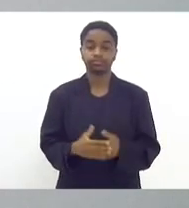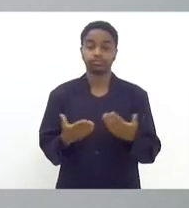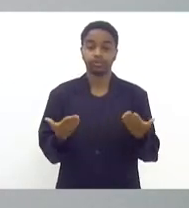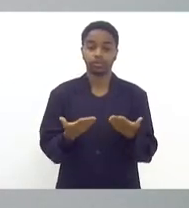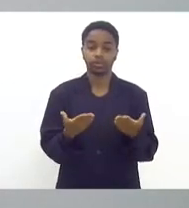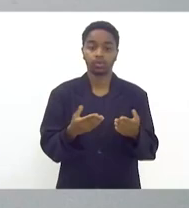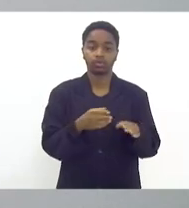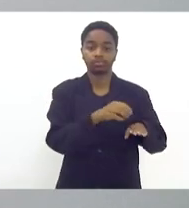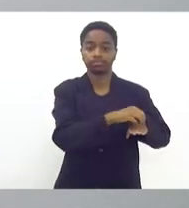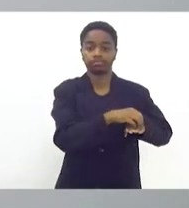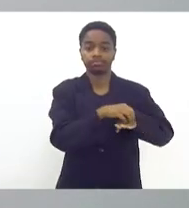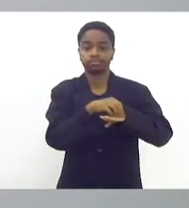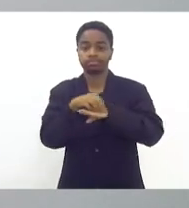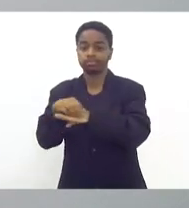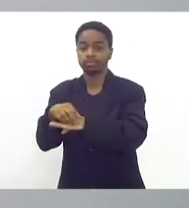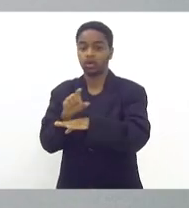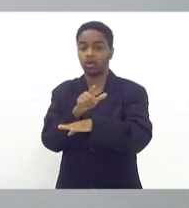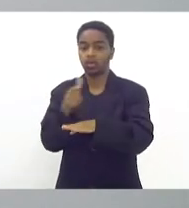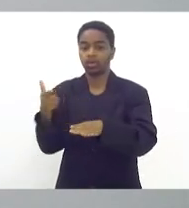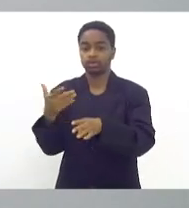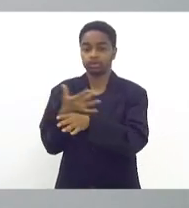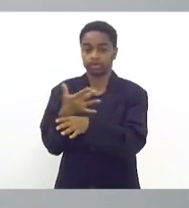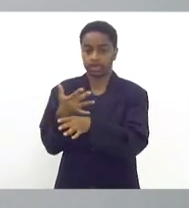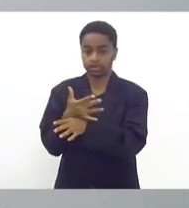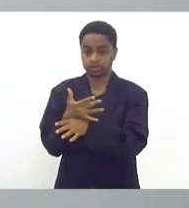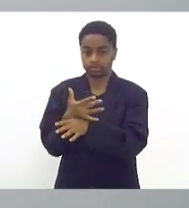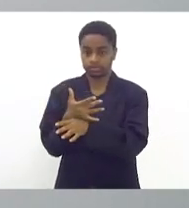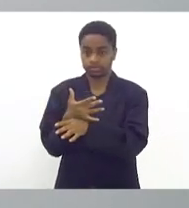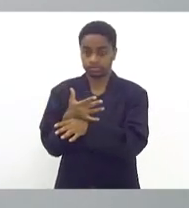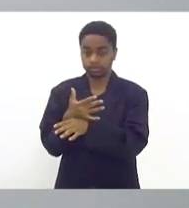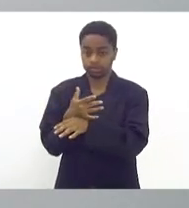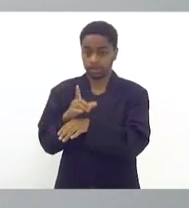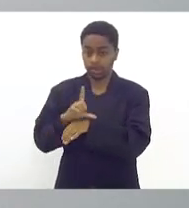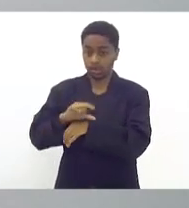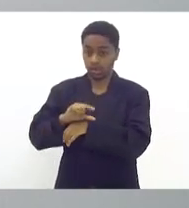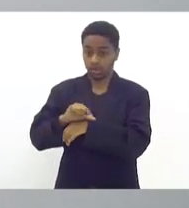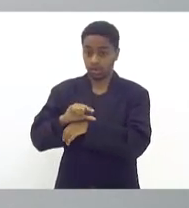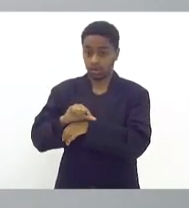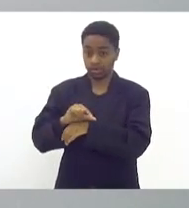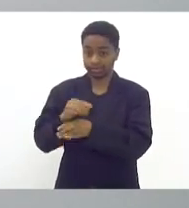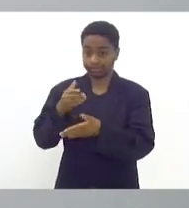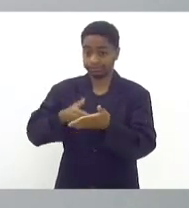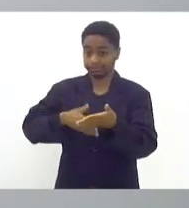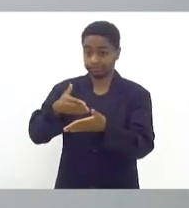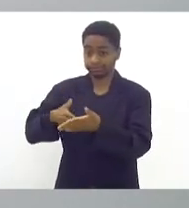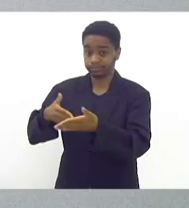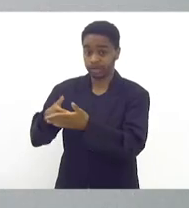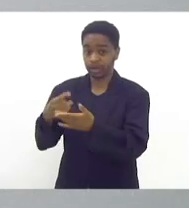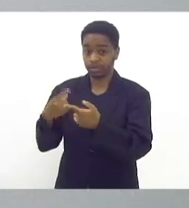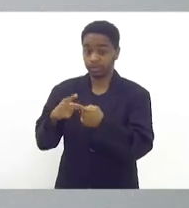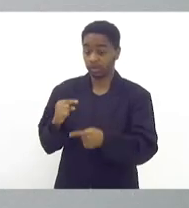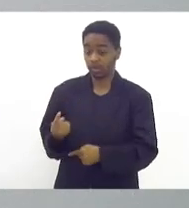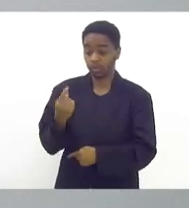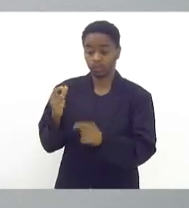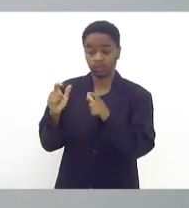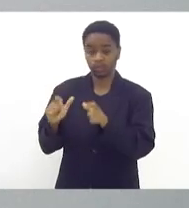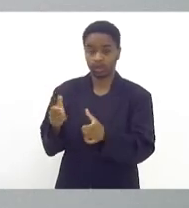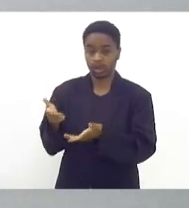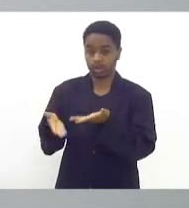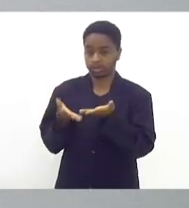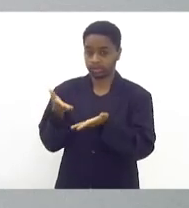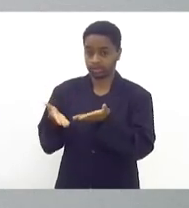para outra cidade aí chega lá nos horários limitados porque só tem aquela clínica do